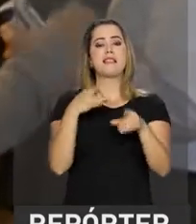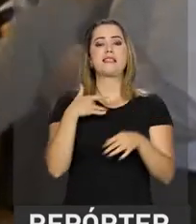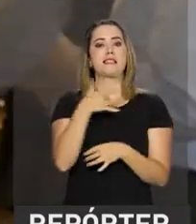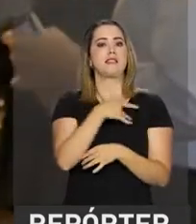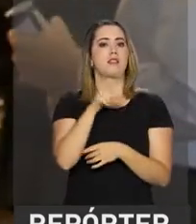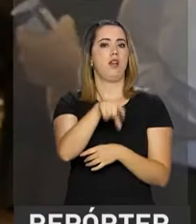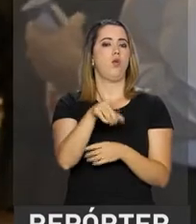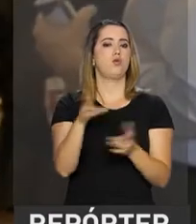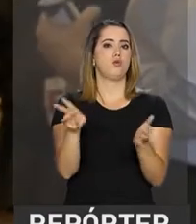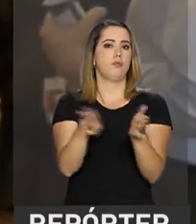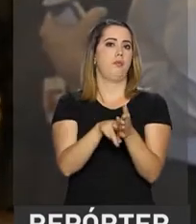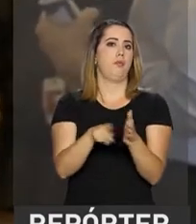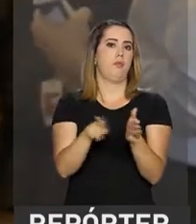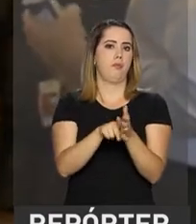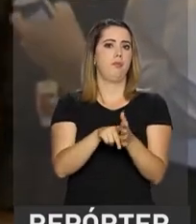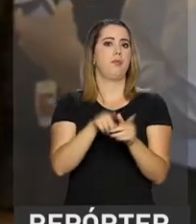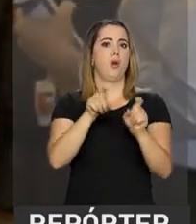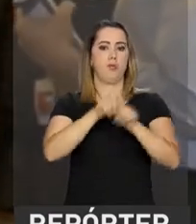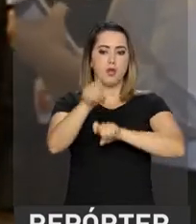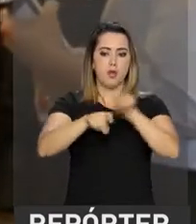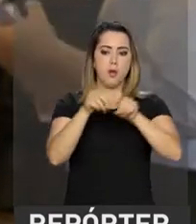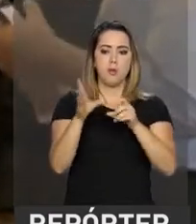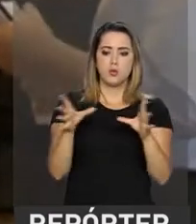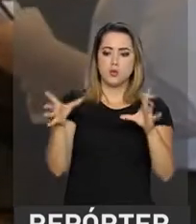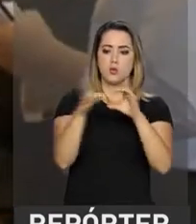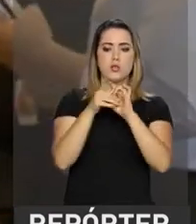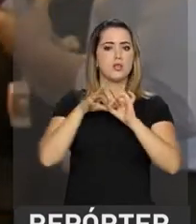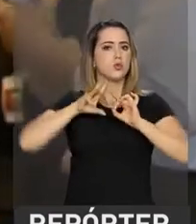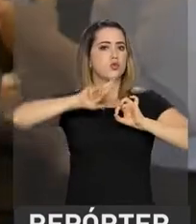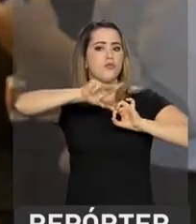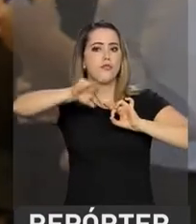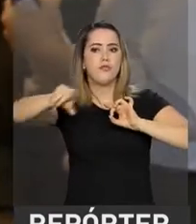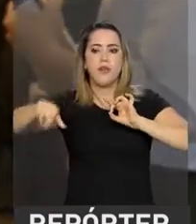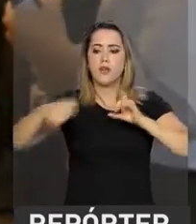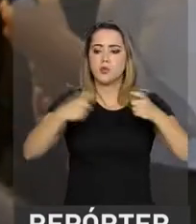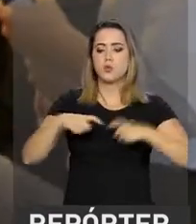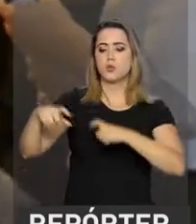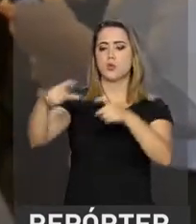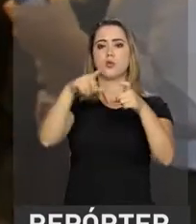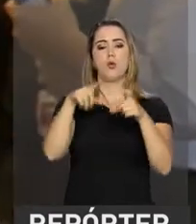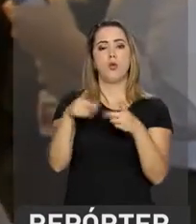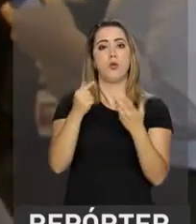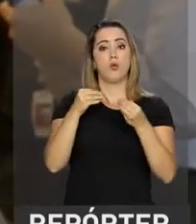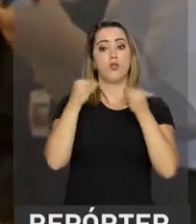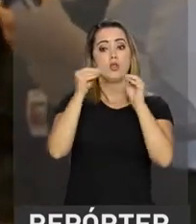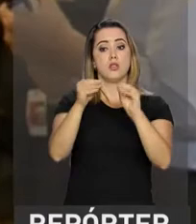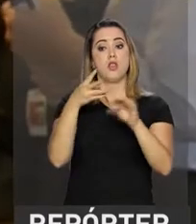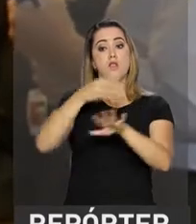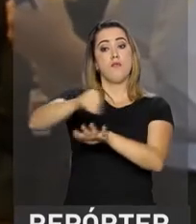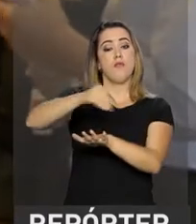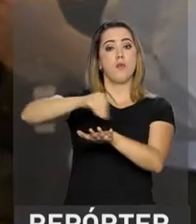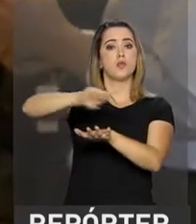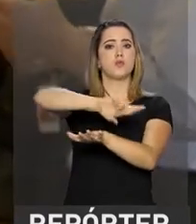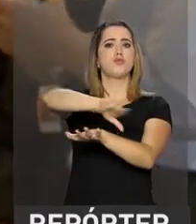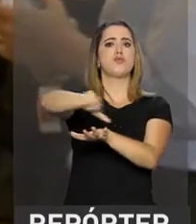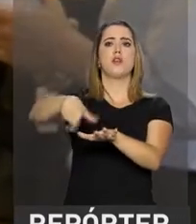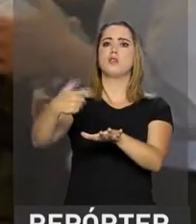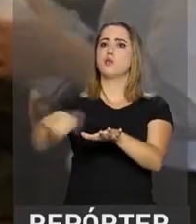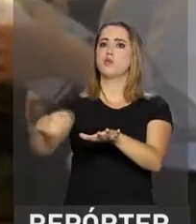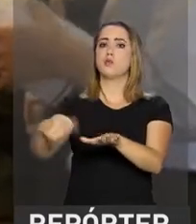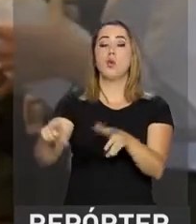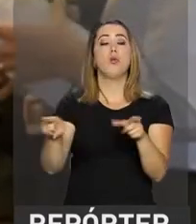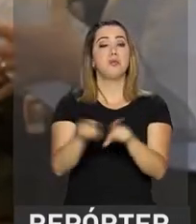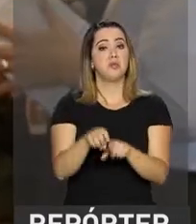saúde digital, de modo que eu possa conectar todas as pontas e para ter informação, não só para o bem